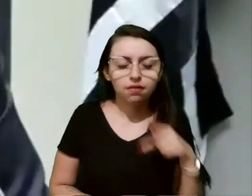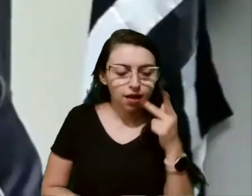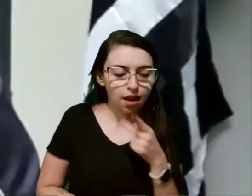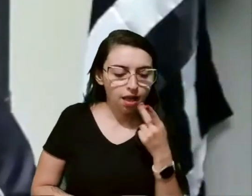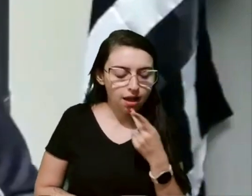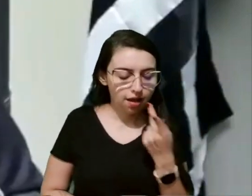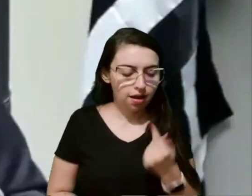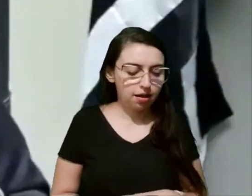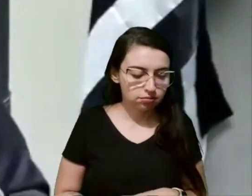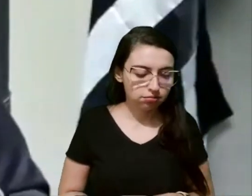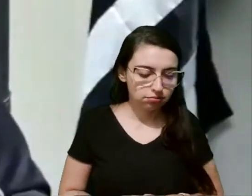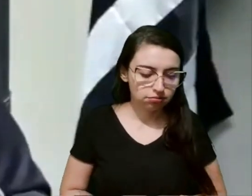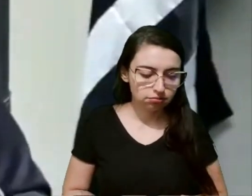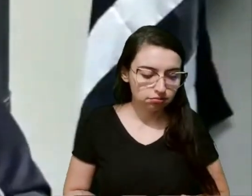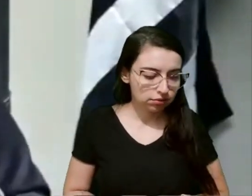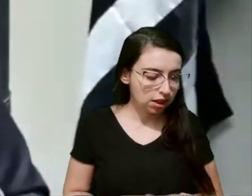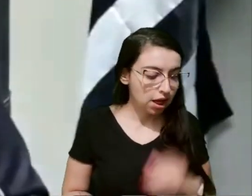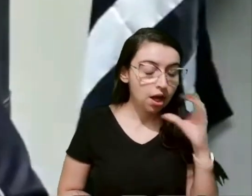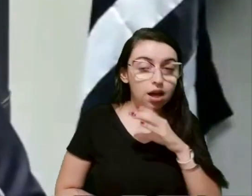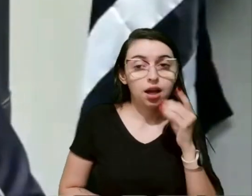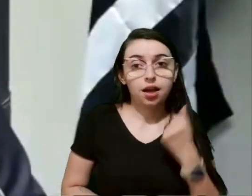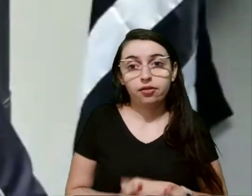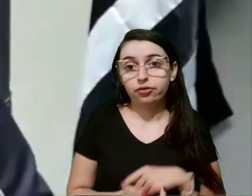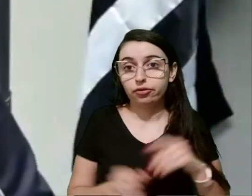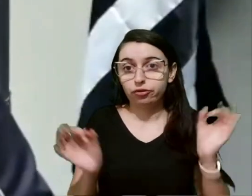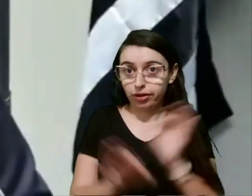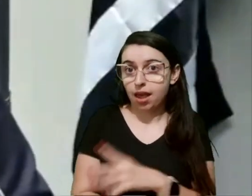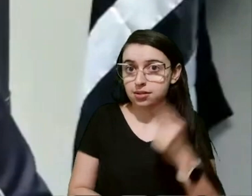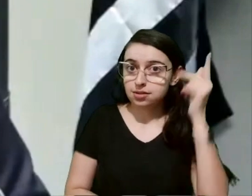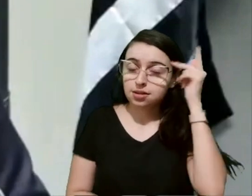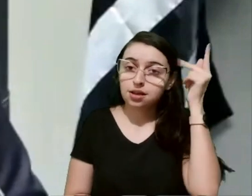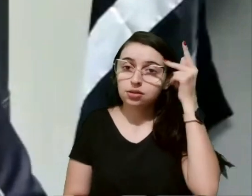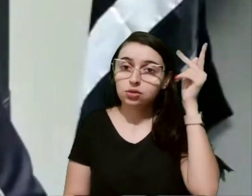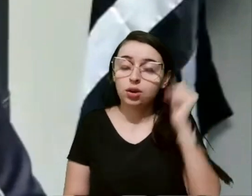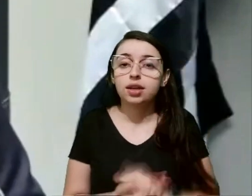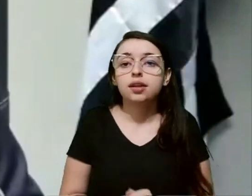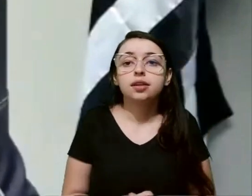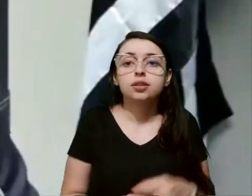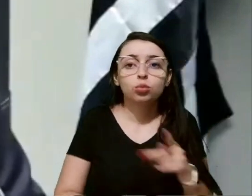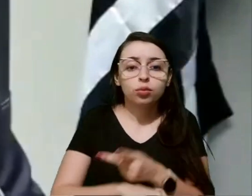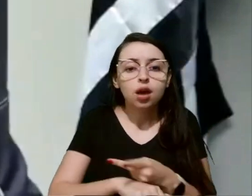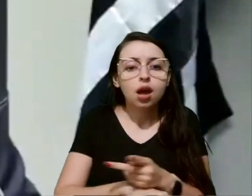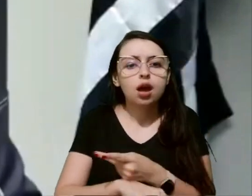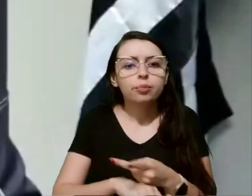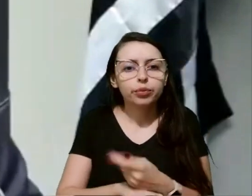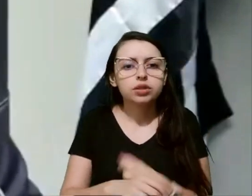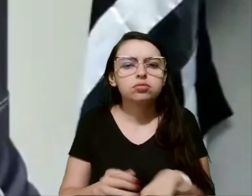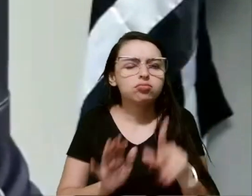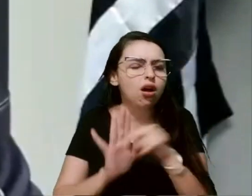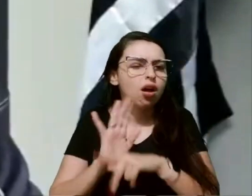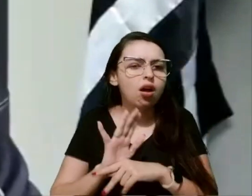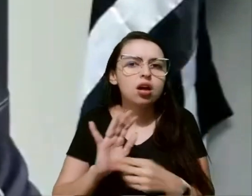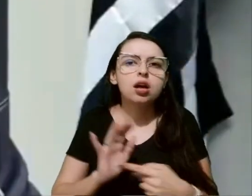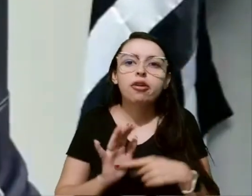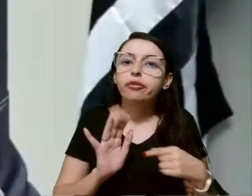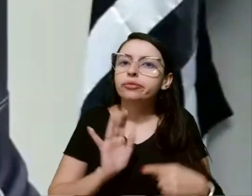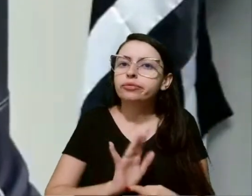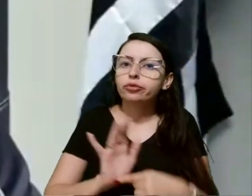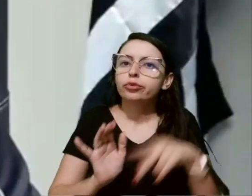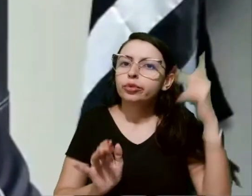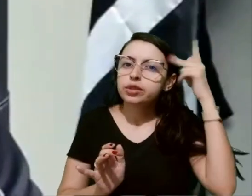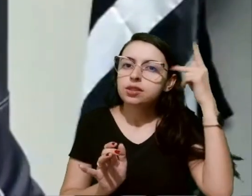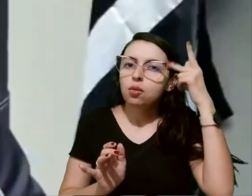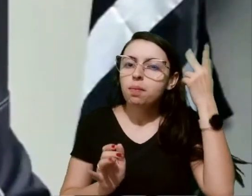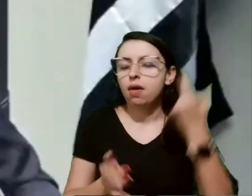contar só pra terminar a história, eu fiz esse estudo deu capa da Folha de São Paulo, foi super comentado, enfim,